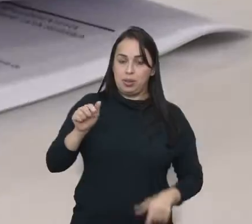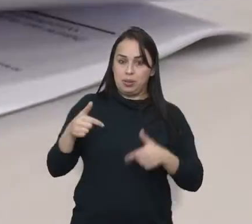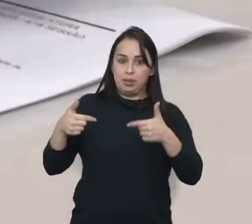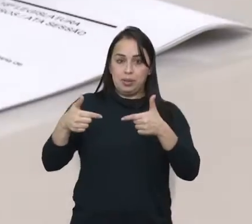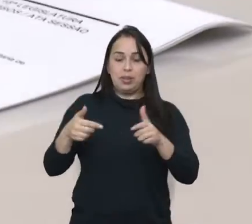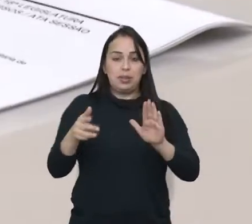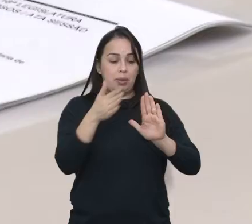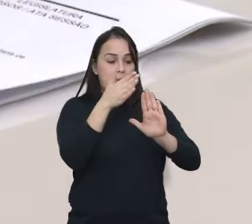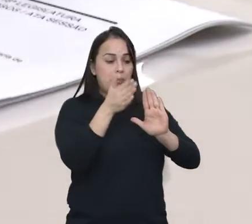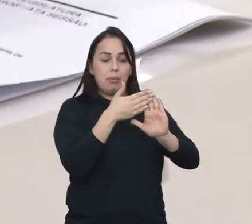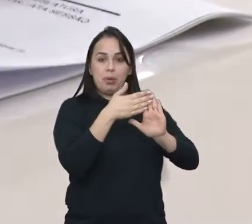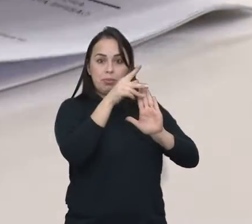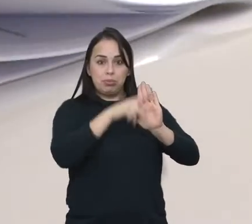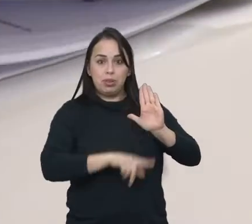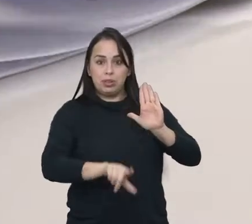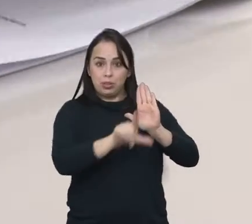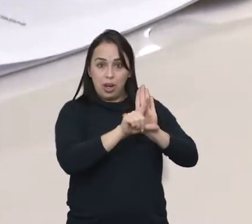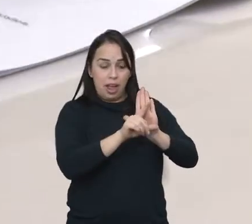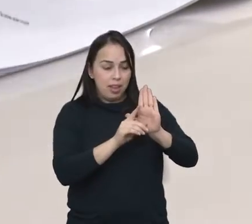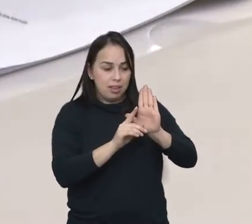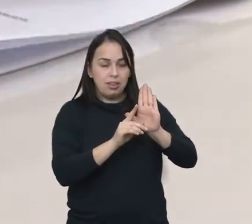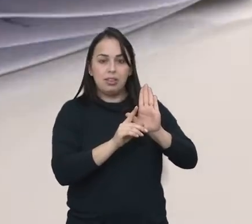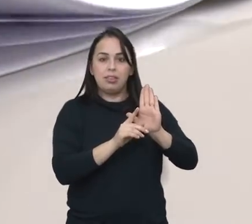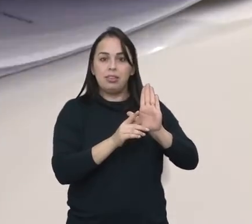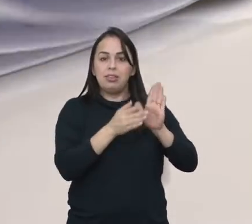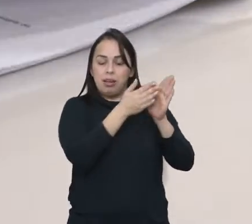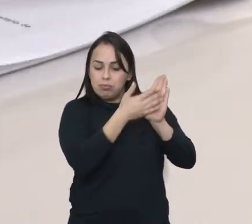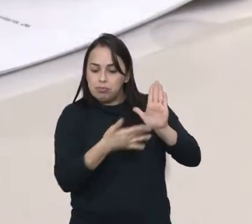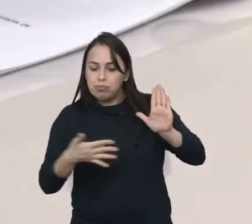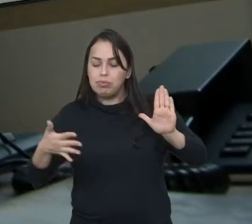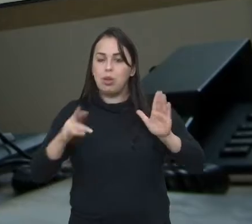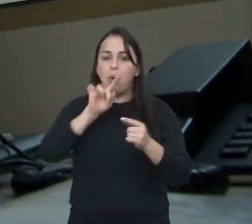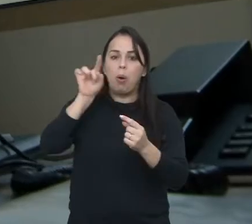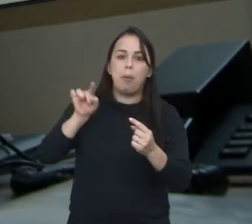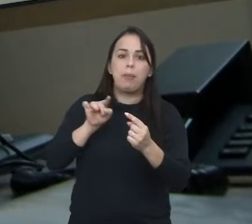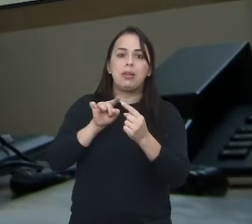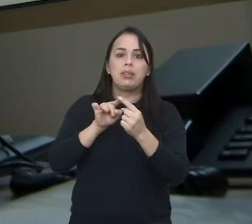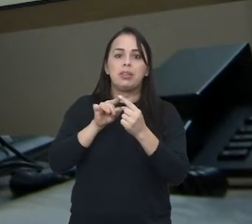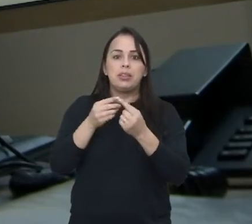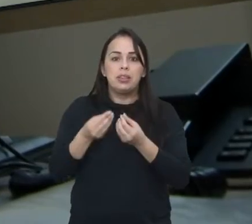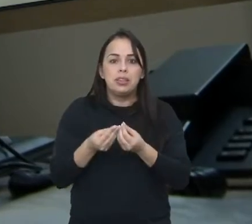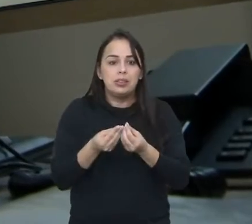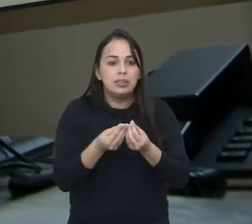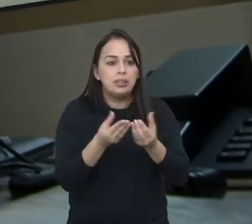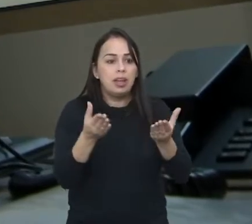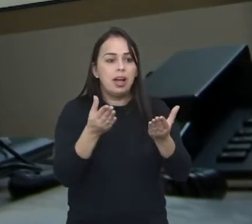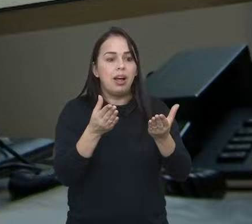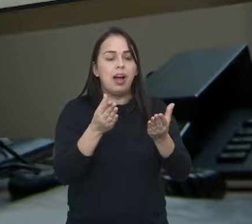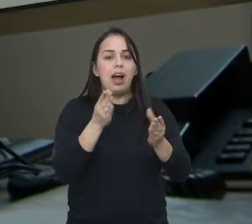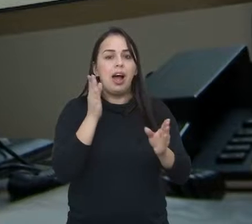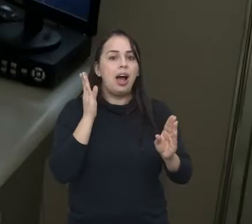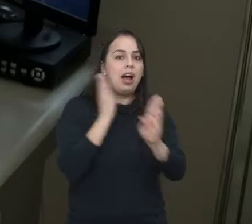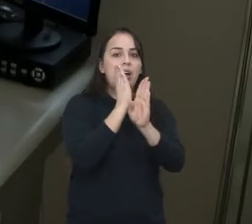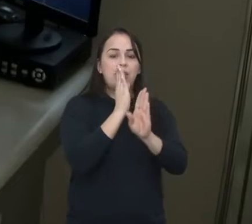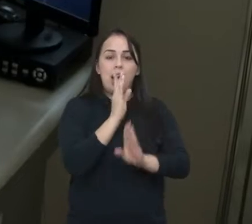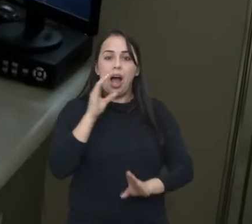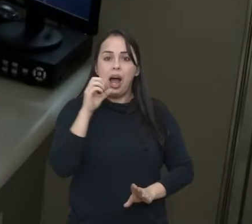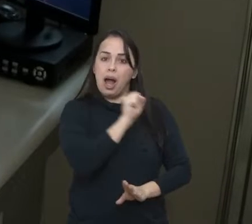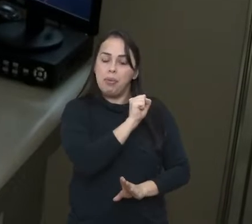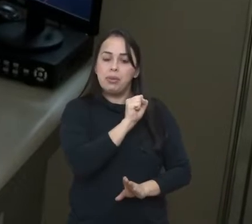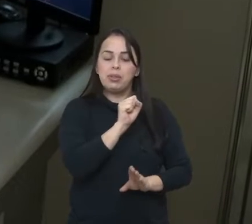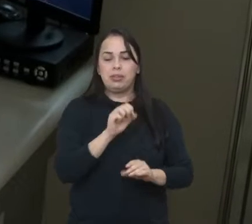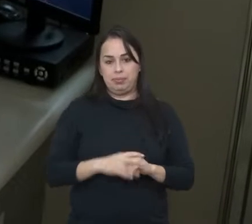ABEM, um novo projeto de lei está em tramitação na Câmara dos Deputados, com o objetivo de fortalecer o diagnóstico precoce da